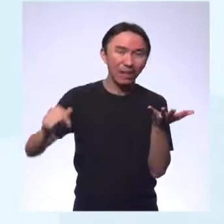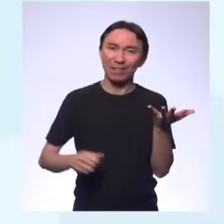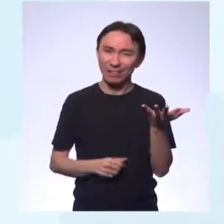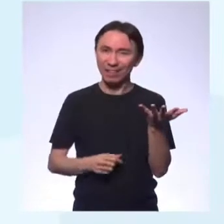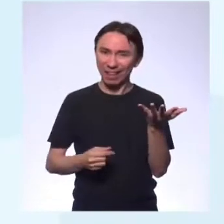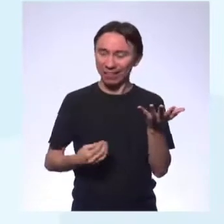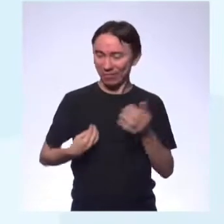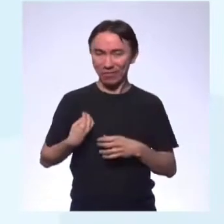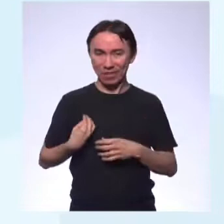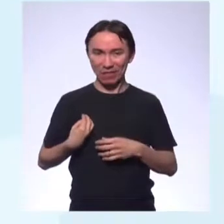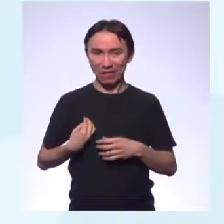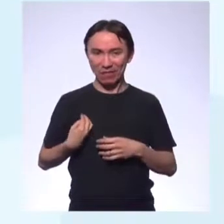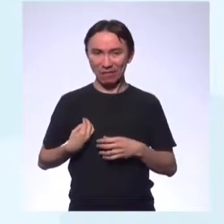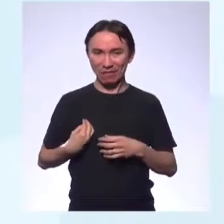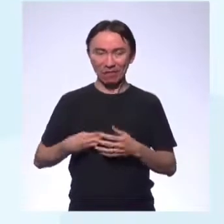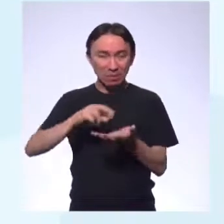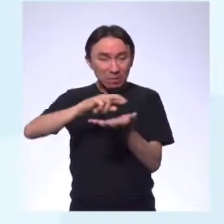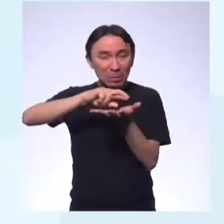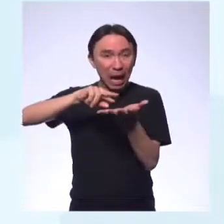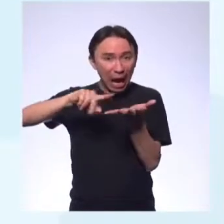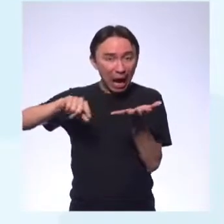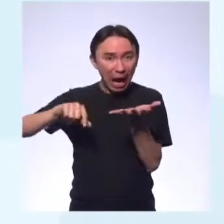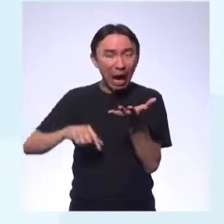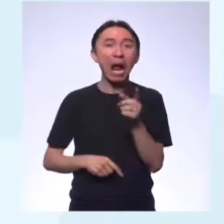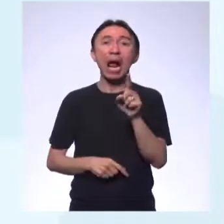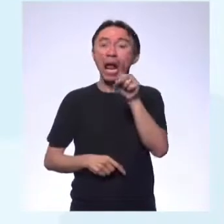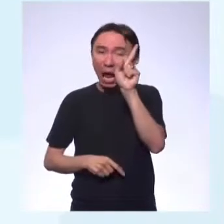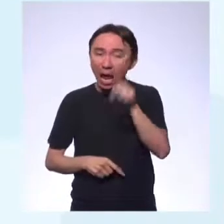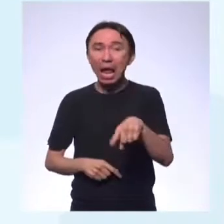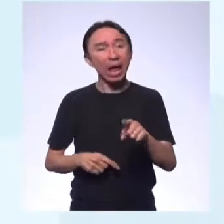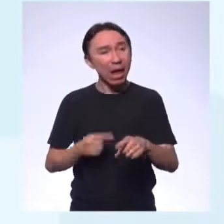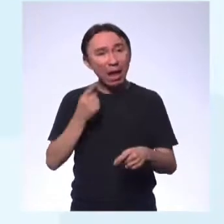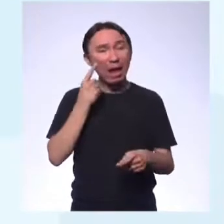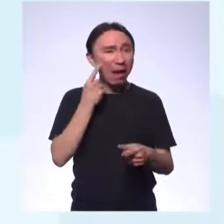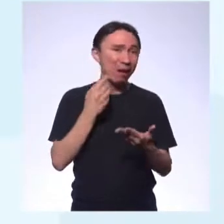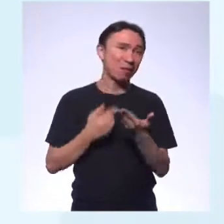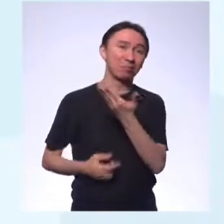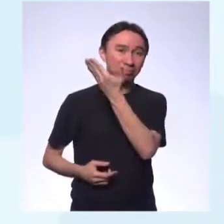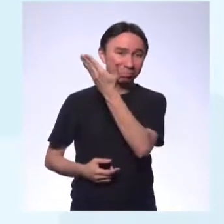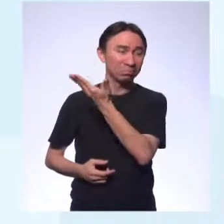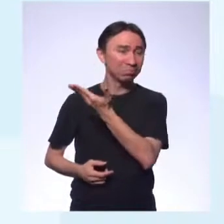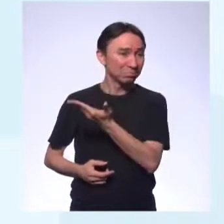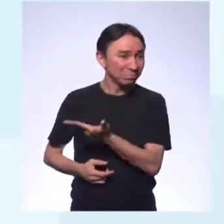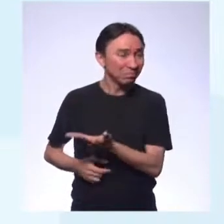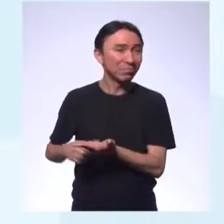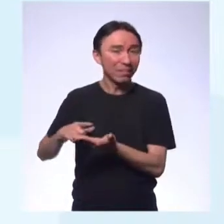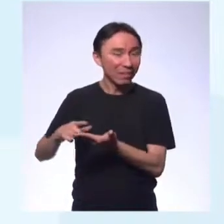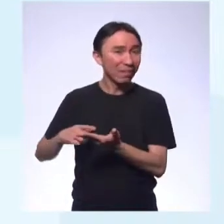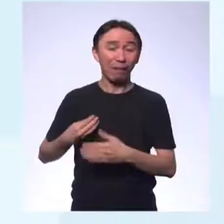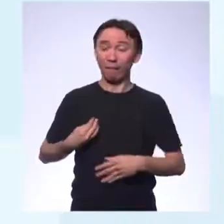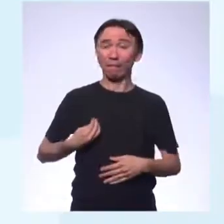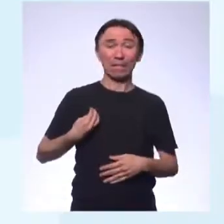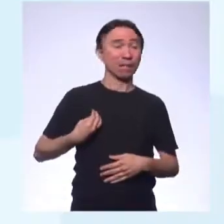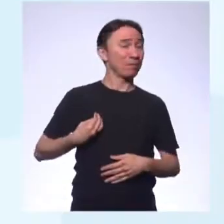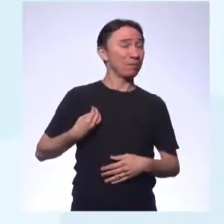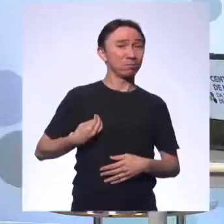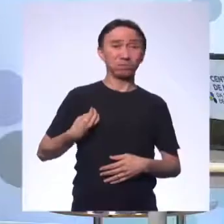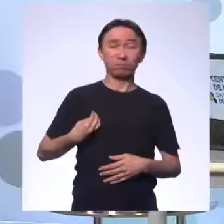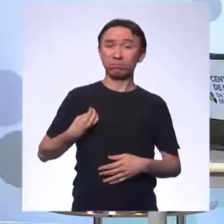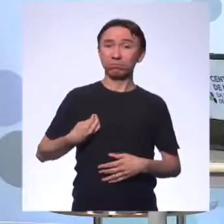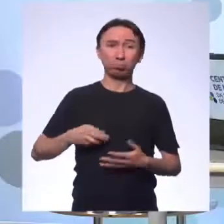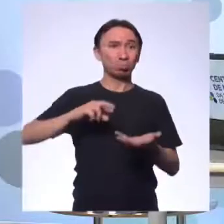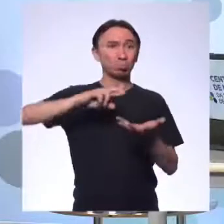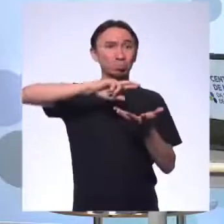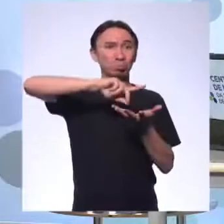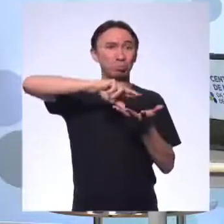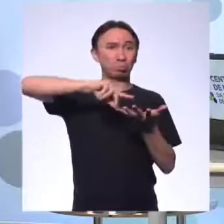biodiversidade, a gente está falando justamente aí dessa questão da diversidade da vida. Então, quando